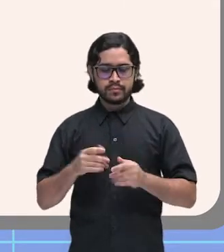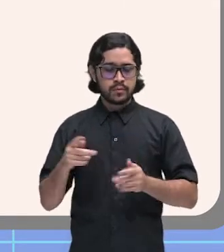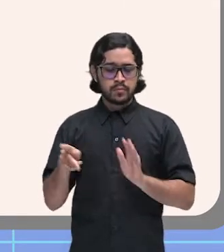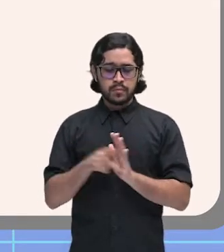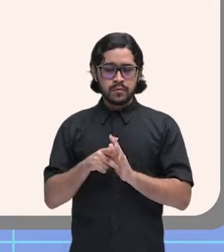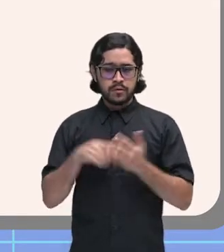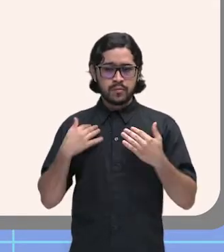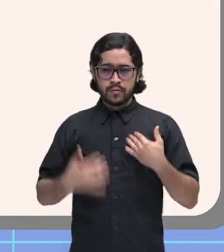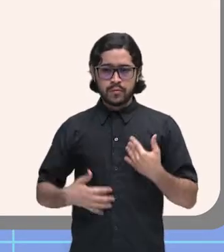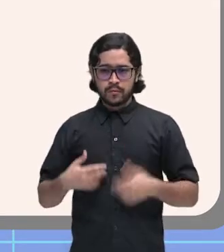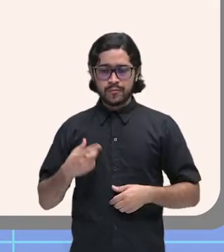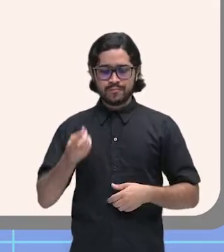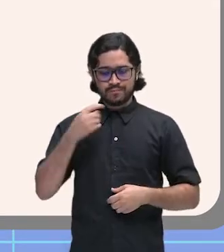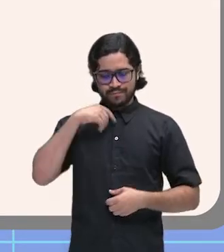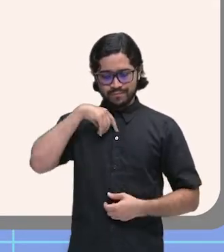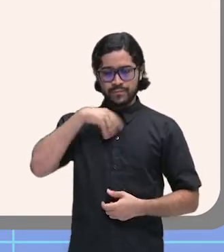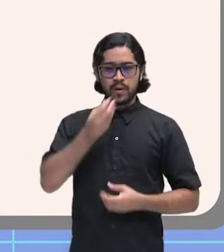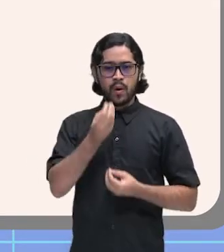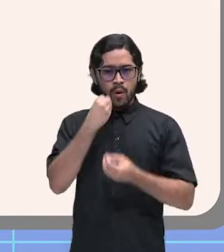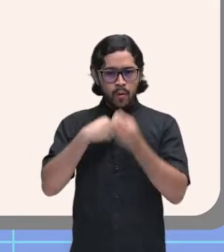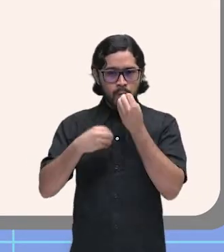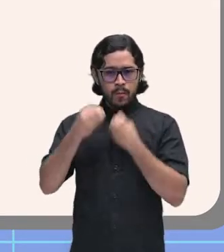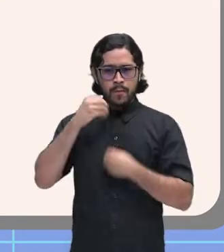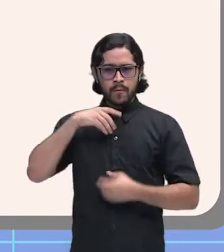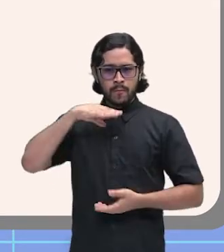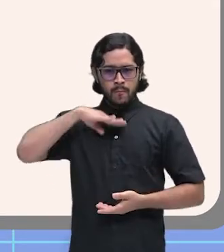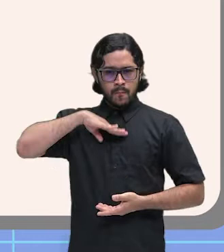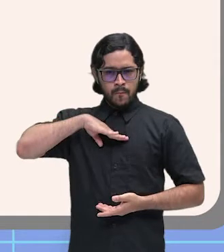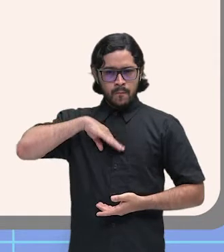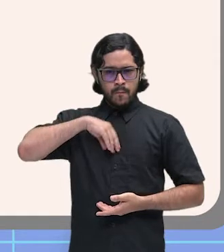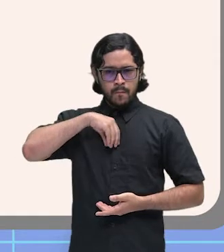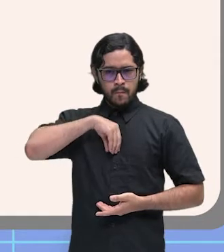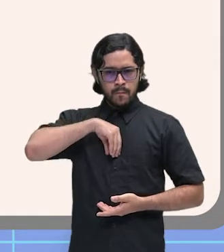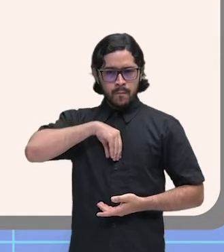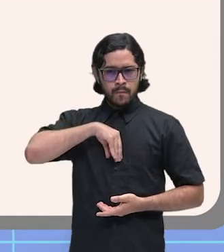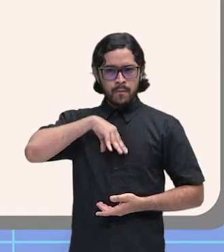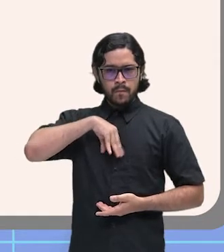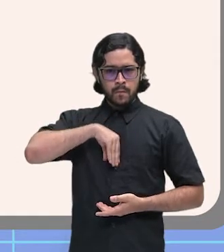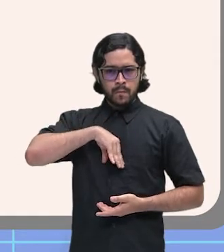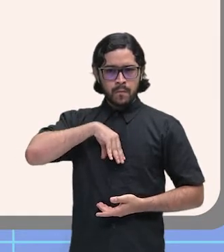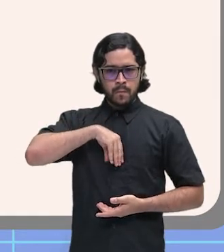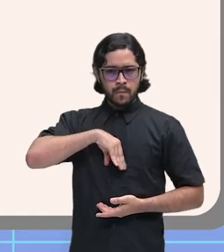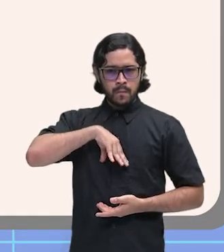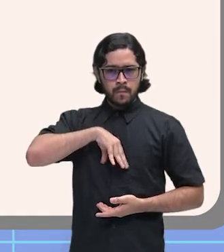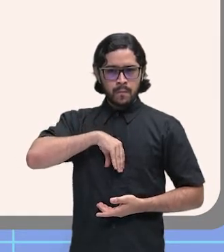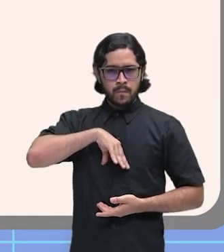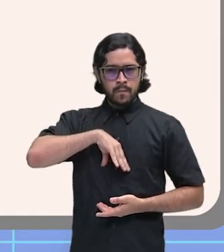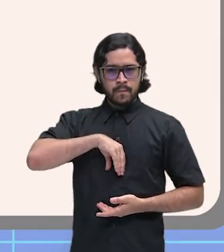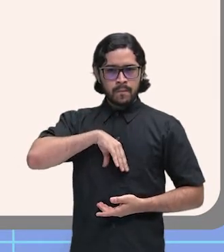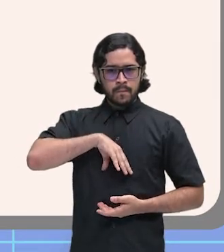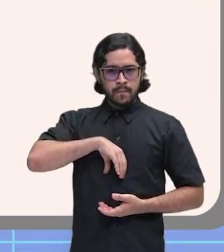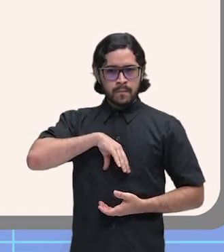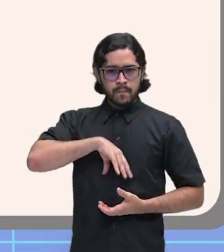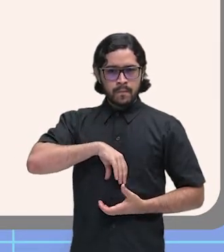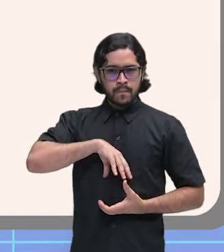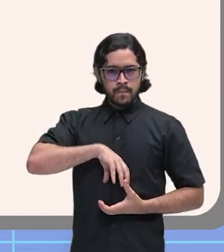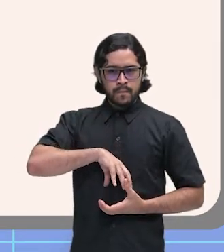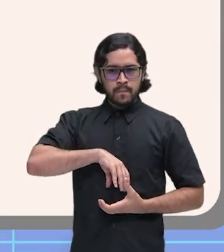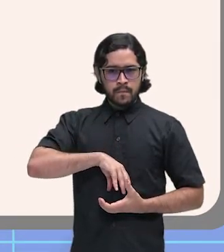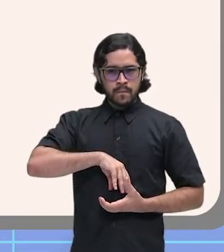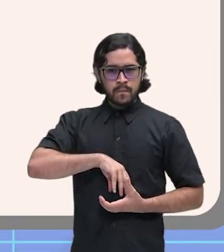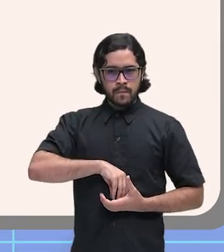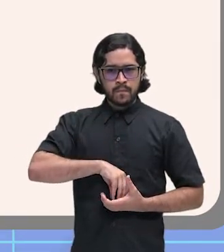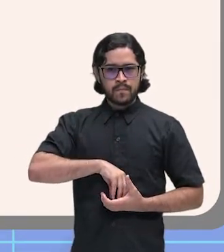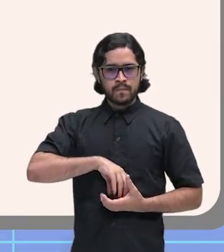bolo alimentar. Então ele vai meio que empurrando por contrações bem simples, apertando, né, para que o bolo alimentar seja